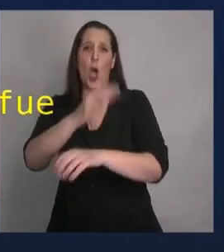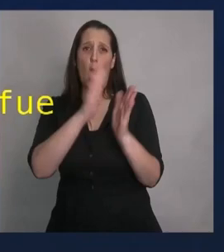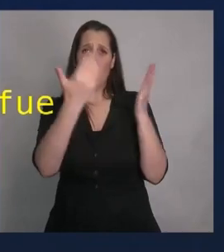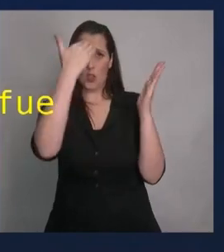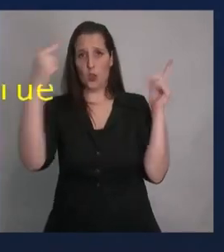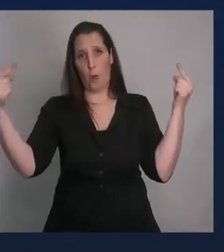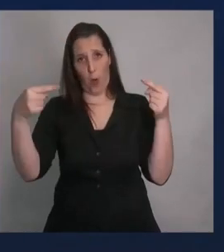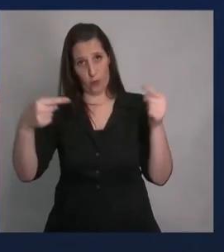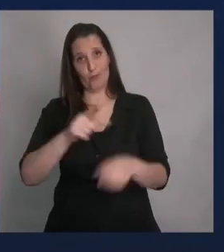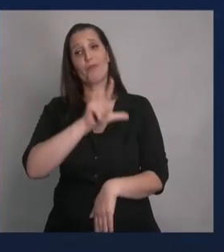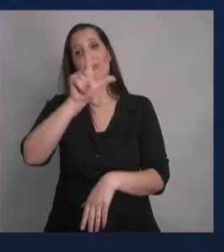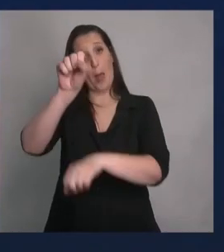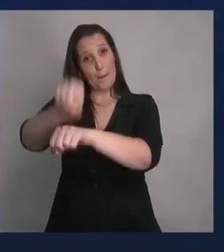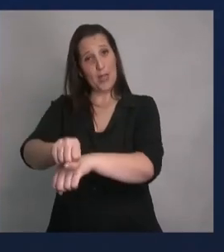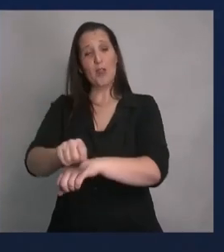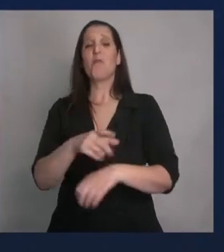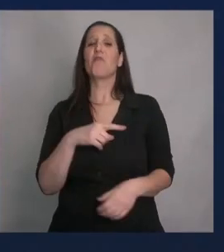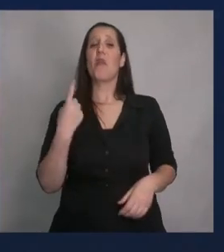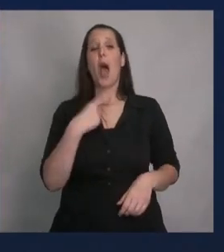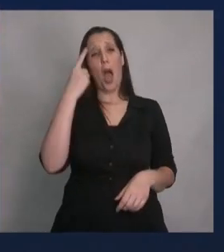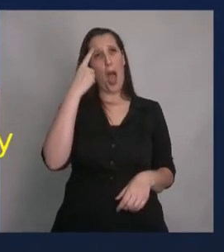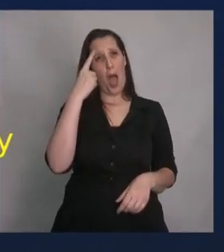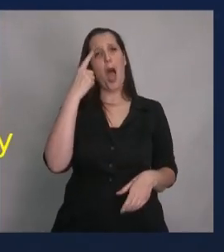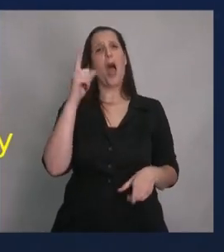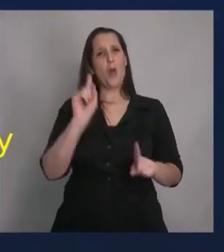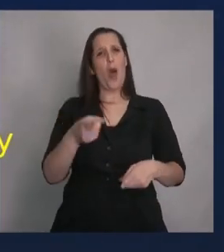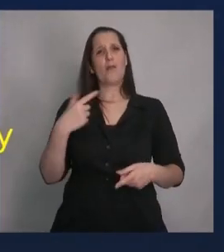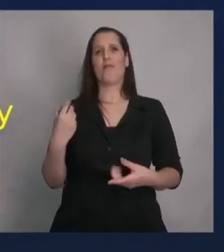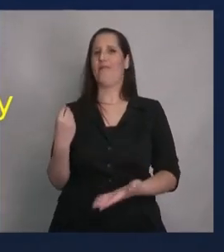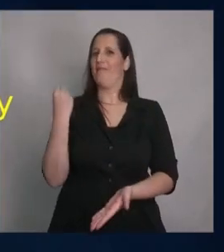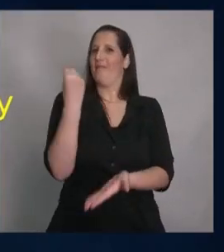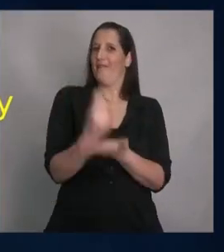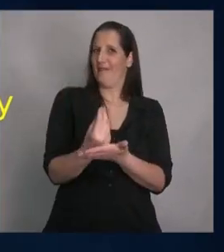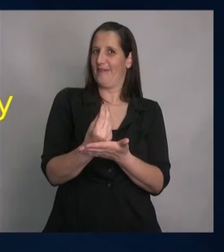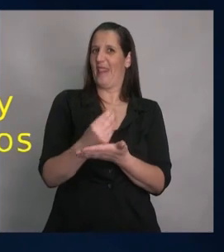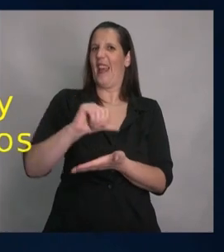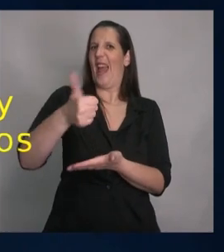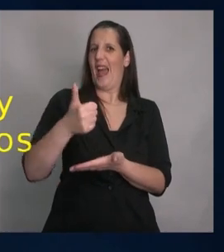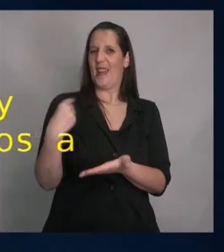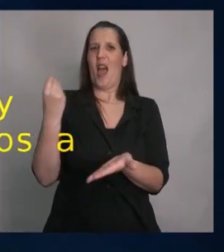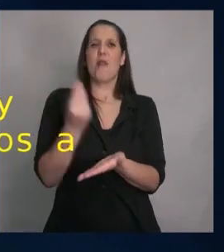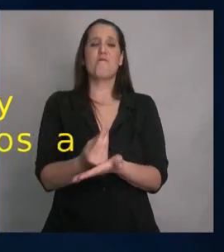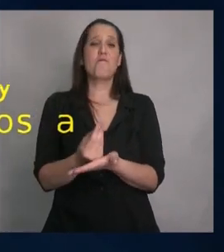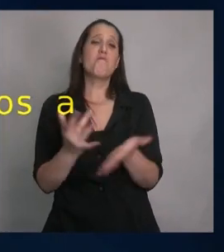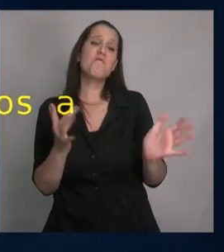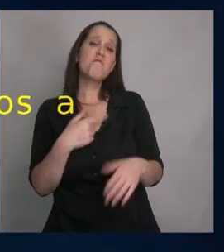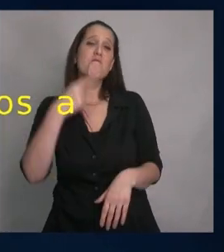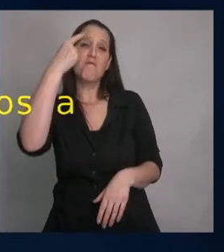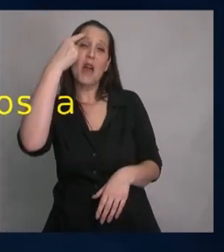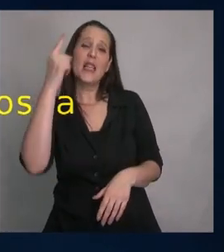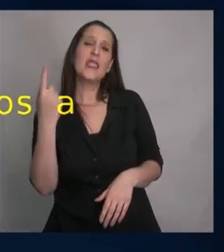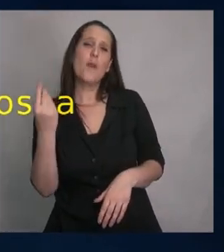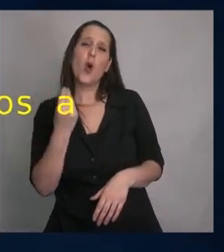eleições porque talvez tenhamos subestimado, não acreditávamos